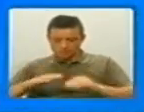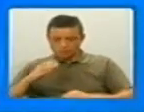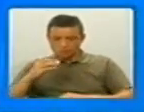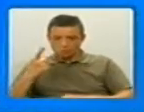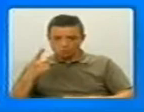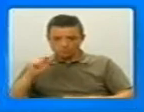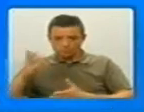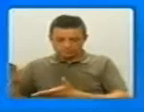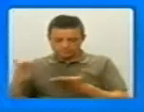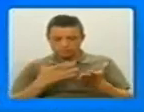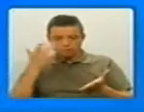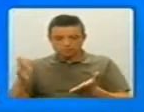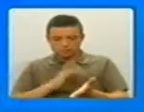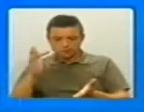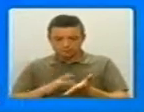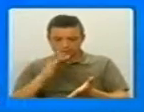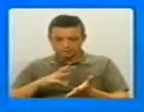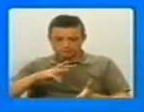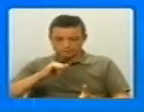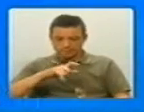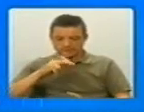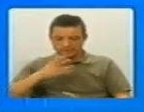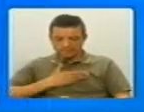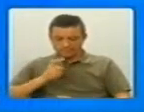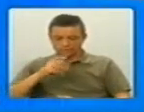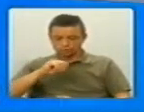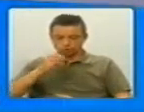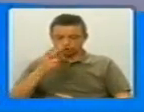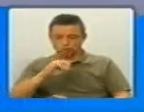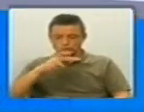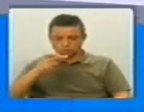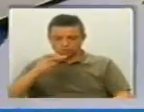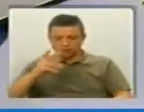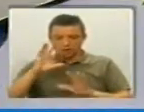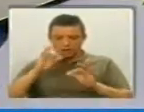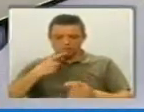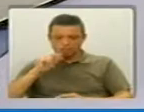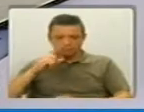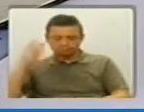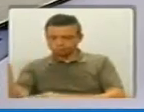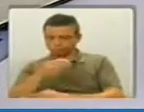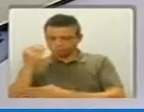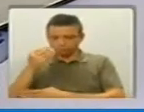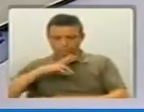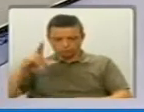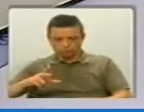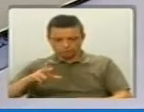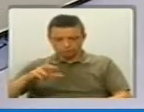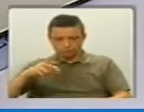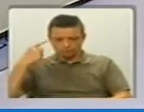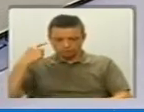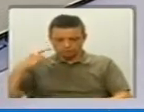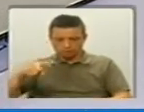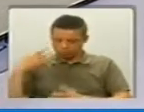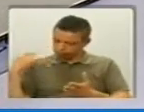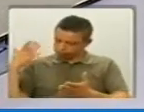os teus livros. Ora, muito rapidamente, de Maria de Sousa, um dos grandes nomes de imunologia em Portugal e não só, teve uma carreira de